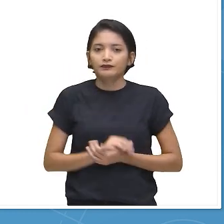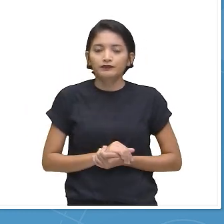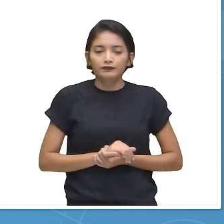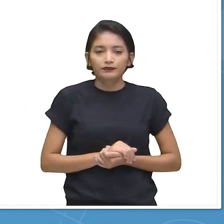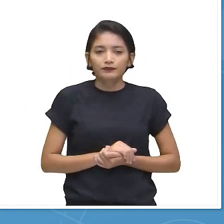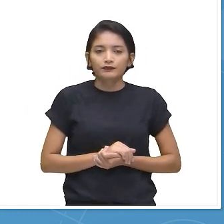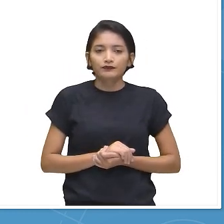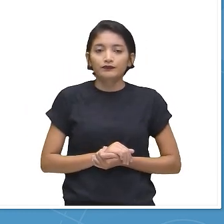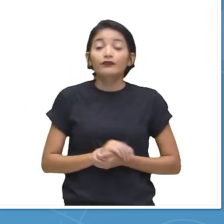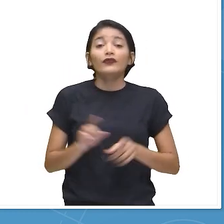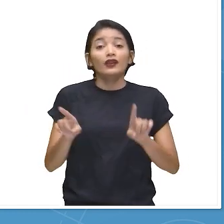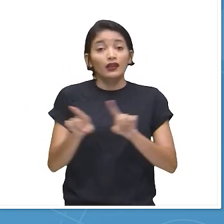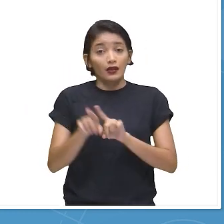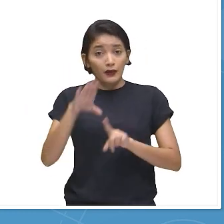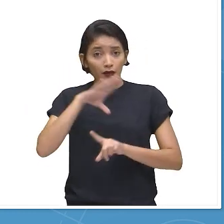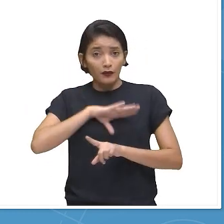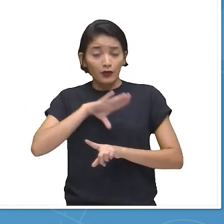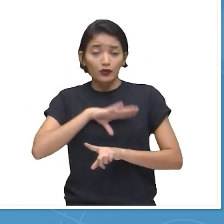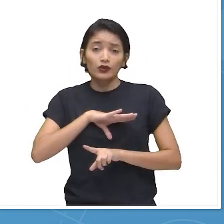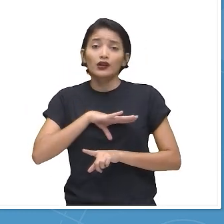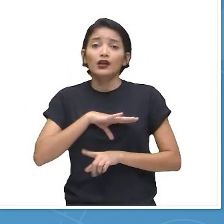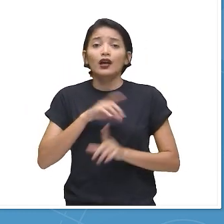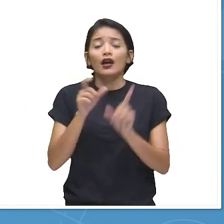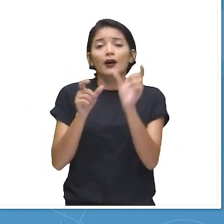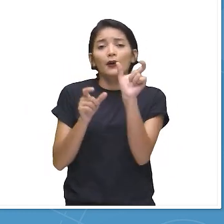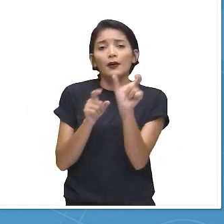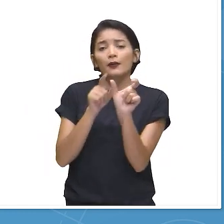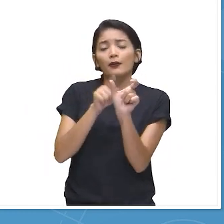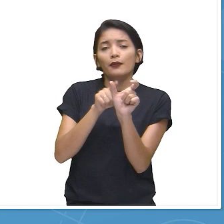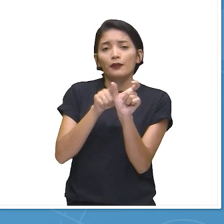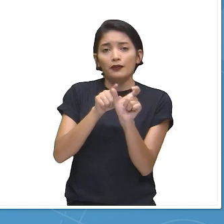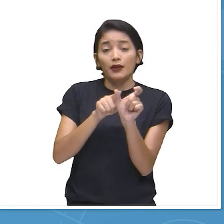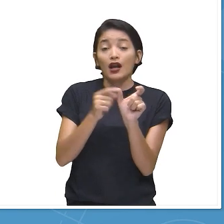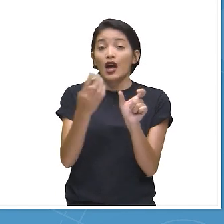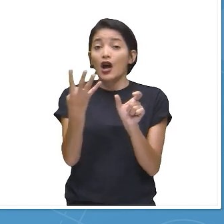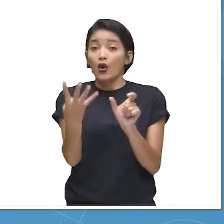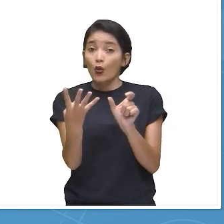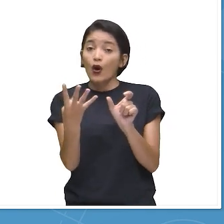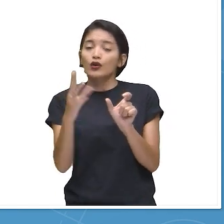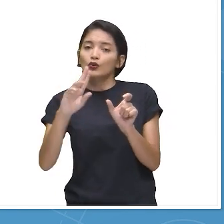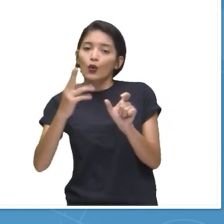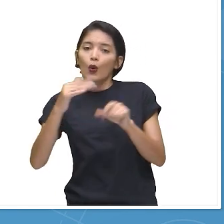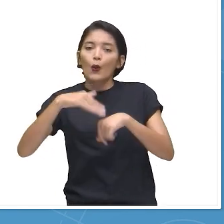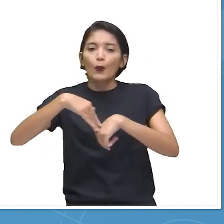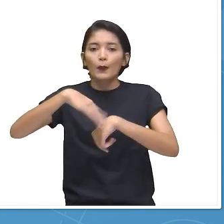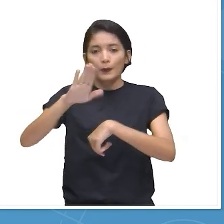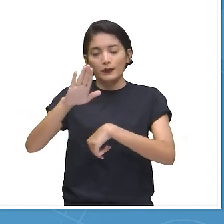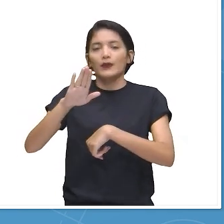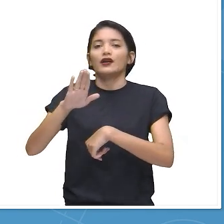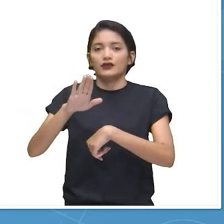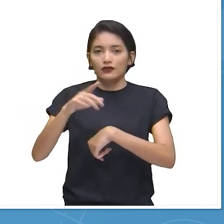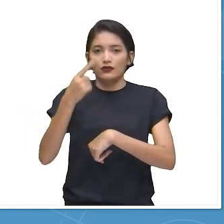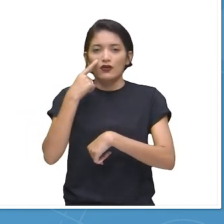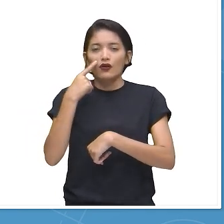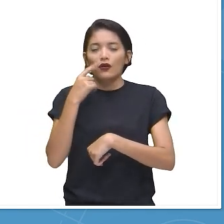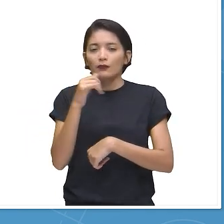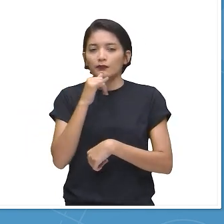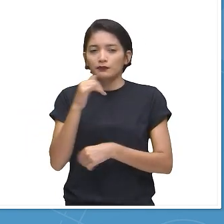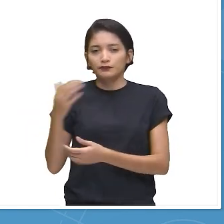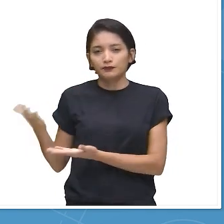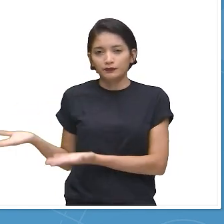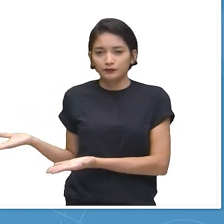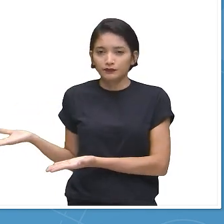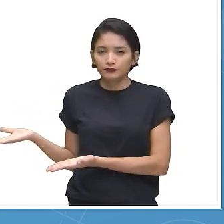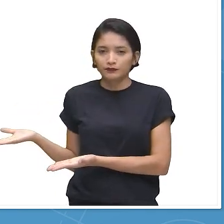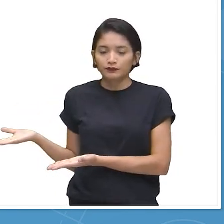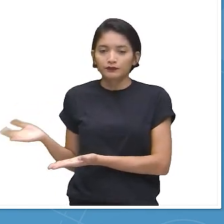Também nós temos na língua portuguesa palavras constituídas por 4 ou mais sílabas. E nós trouxemos um exemplo para você.